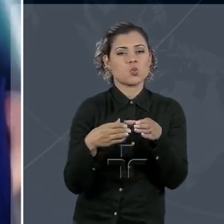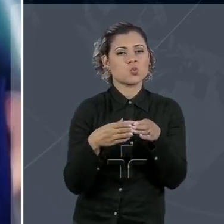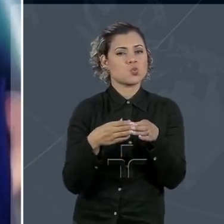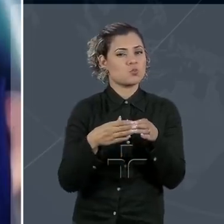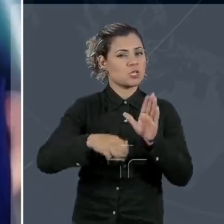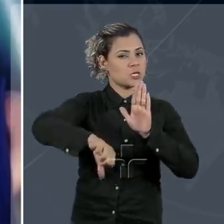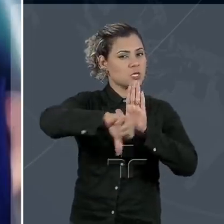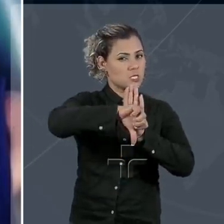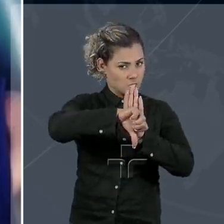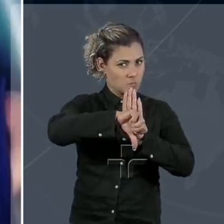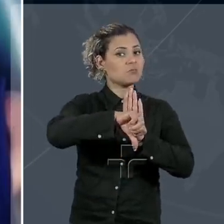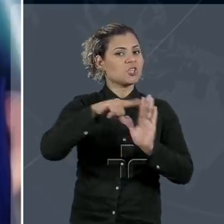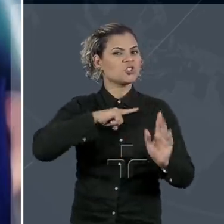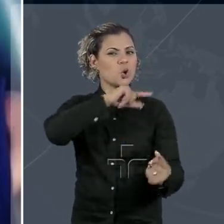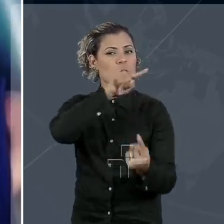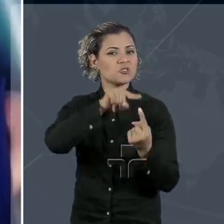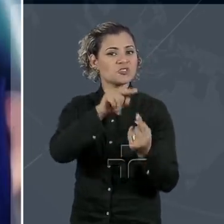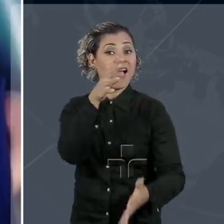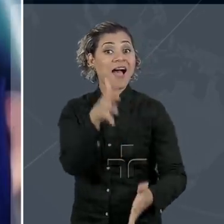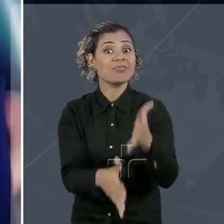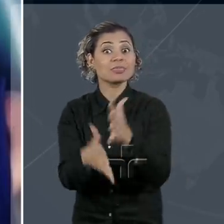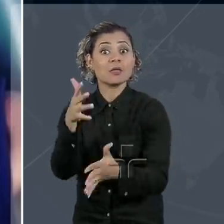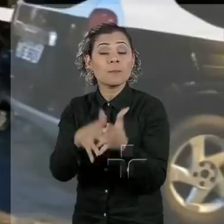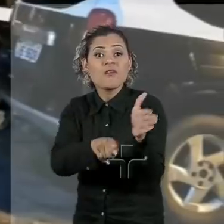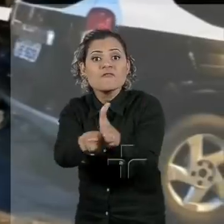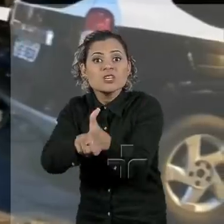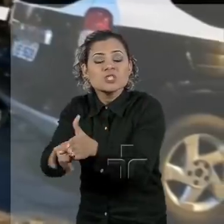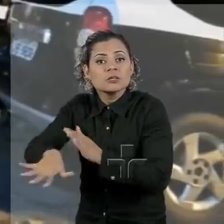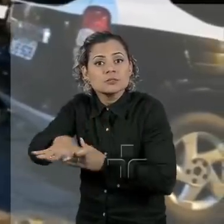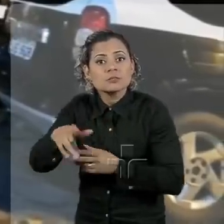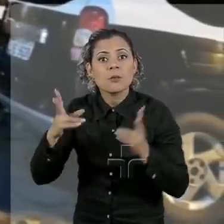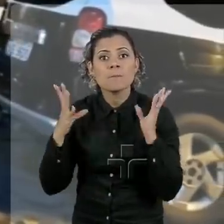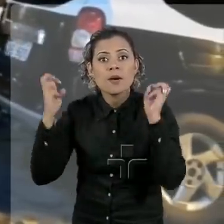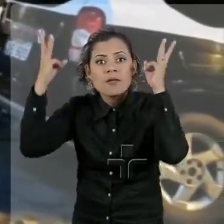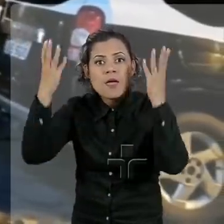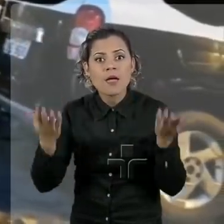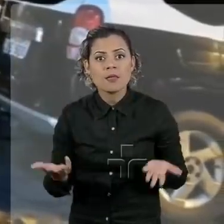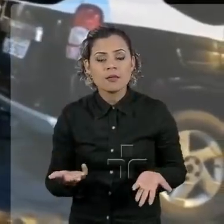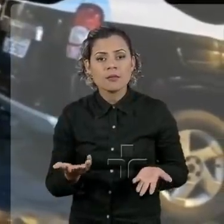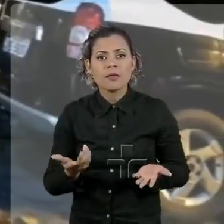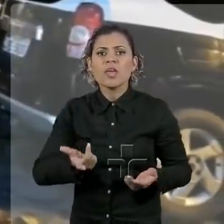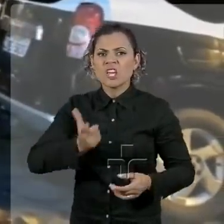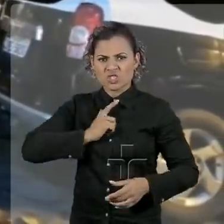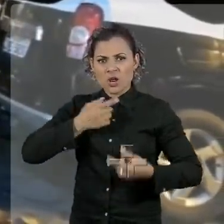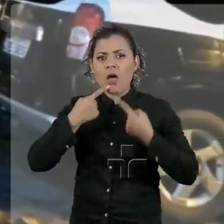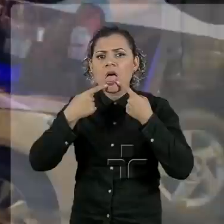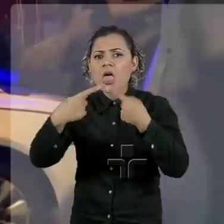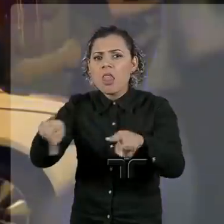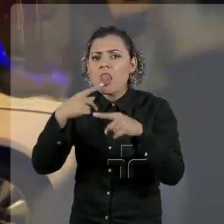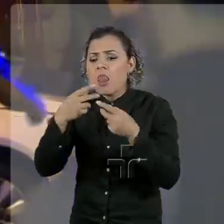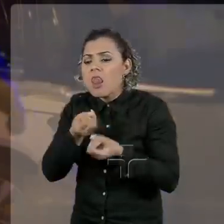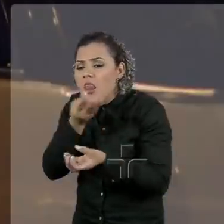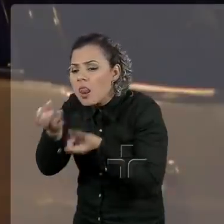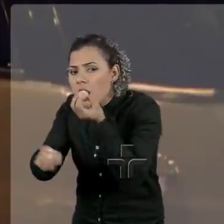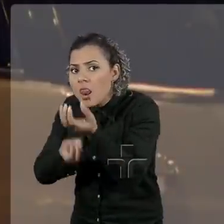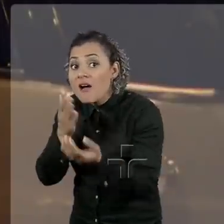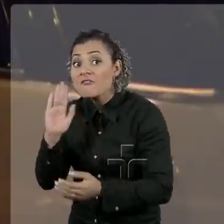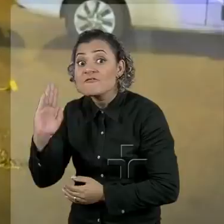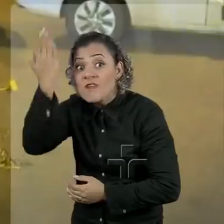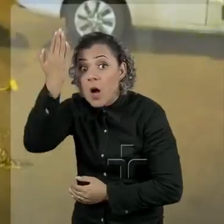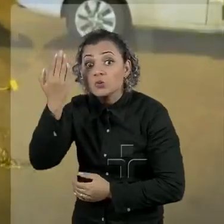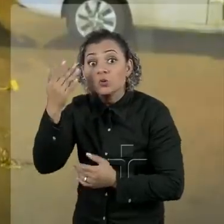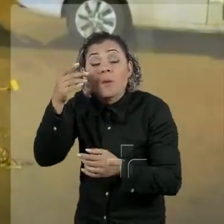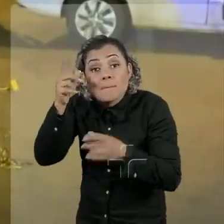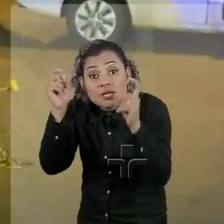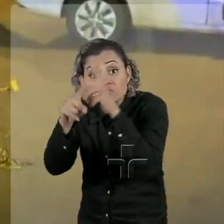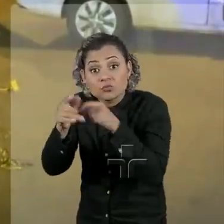tinha como objetivo atrapalhar as investigações. O PM teria dado um depoimento falso para dificultar a solução